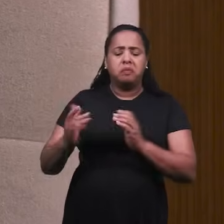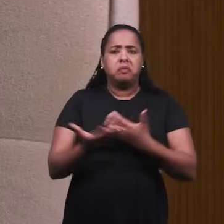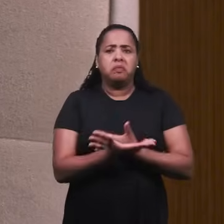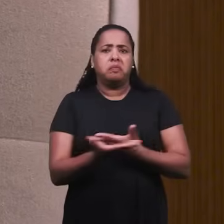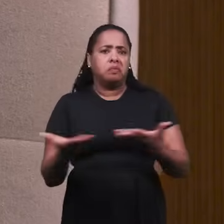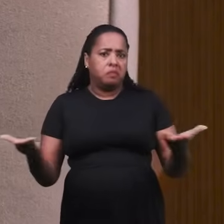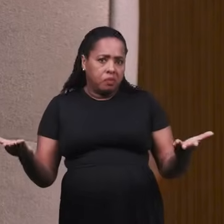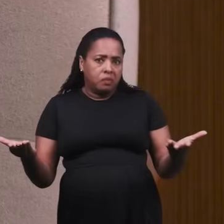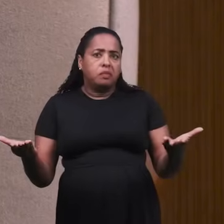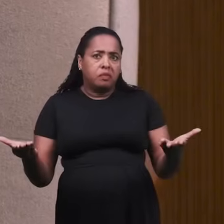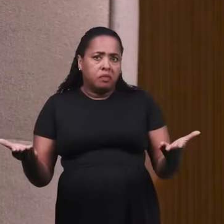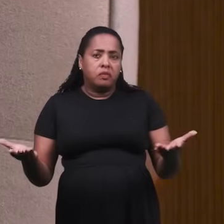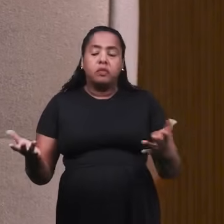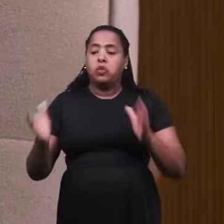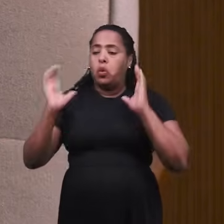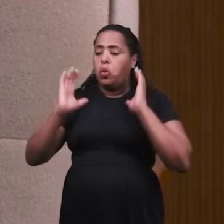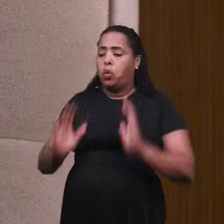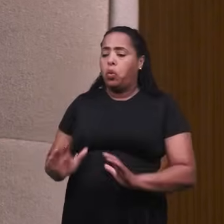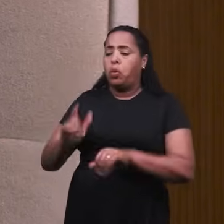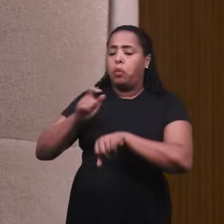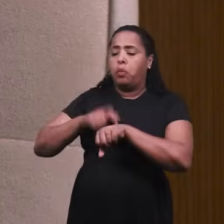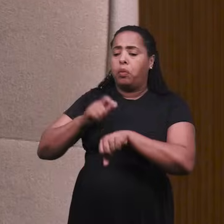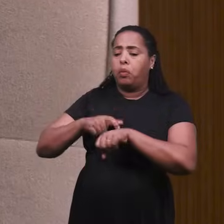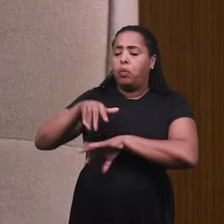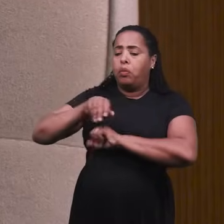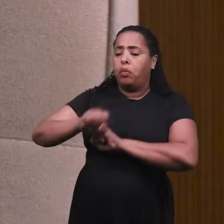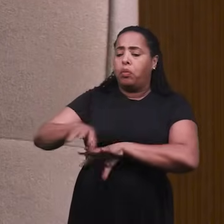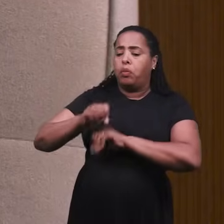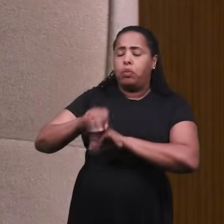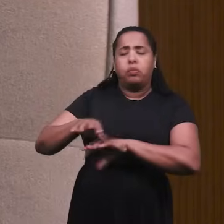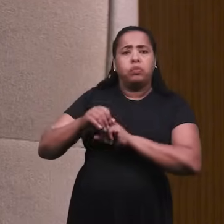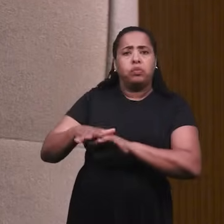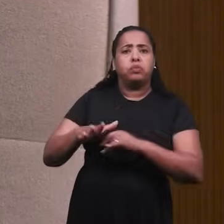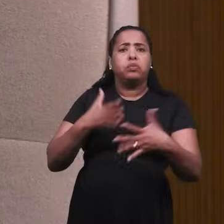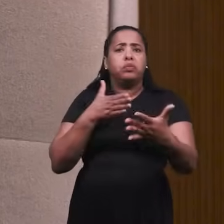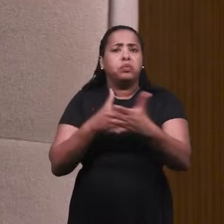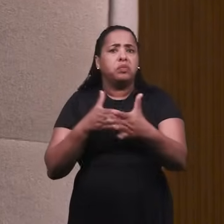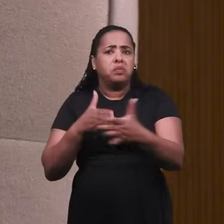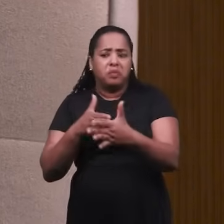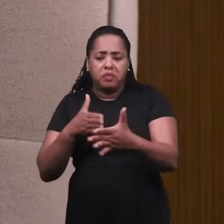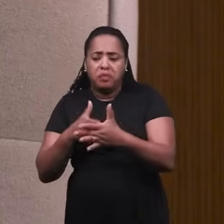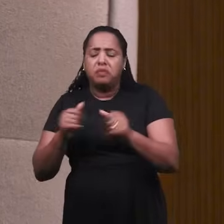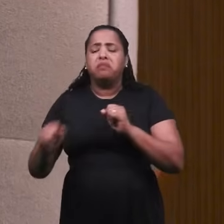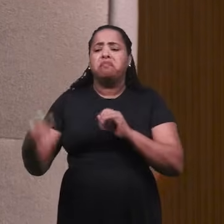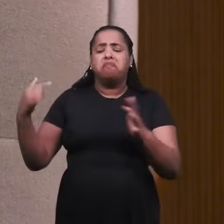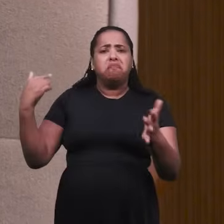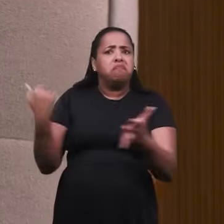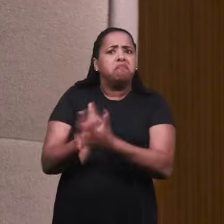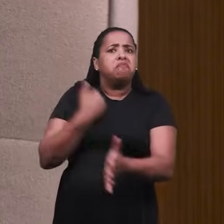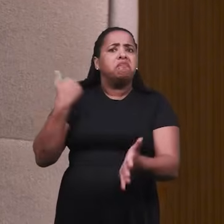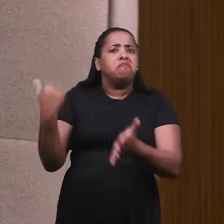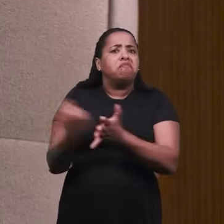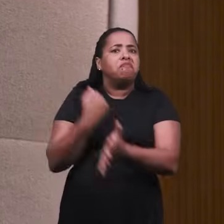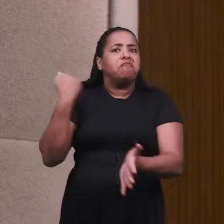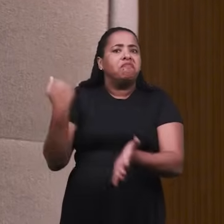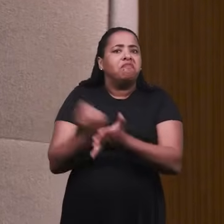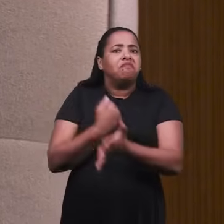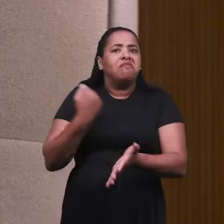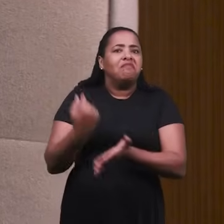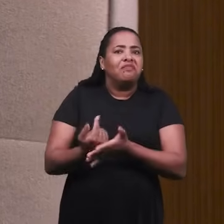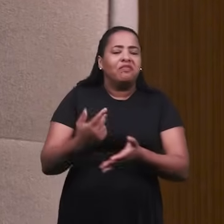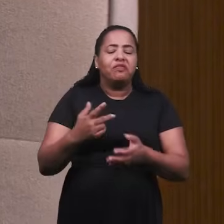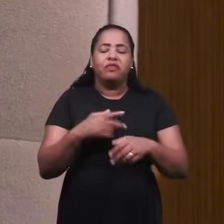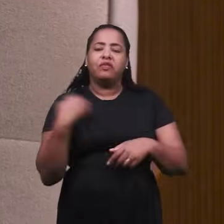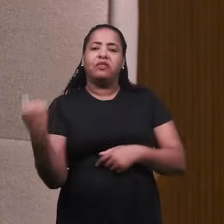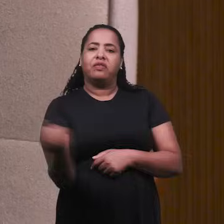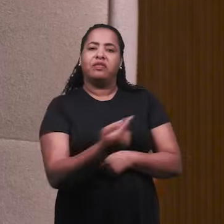intermediários e adolescentes, no momento que nós estamos ali dando a aula, as intervenções que eles fazem, as perguntas,